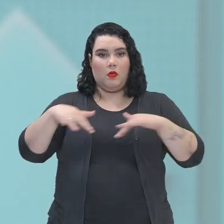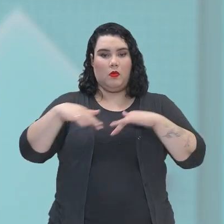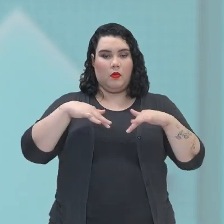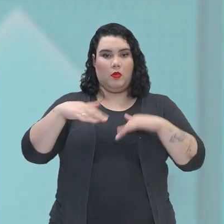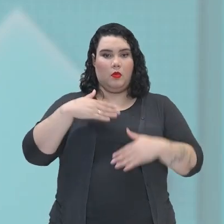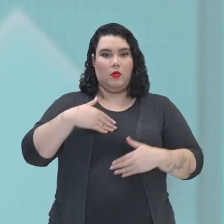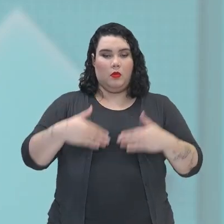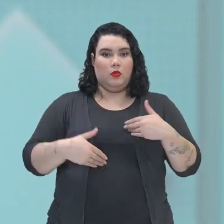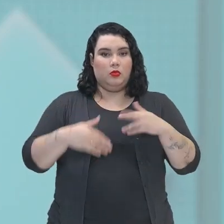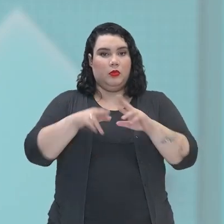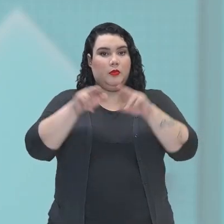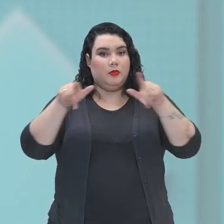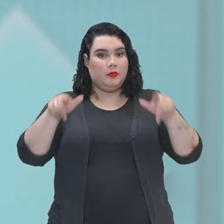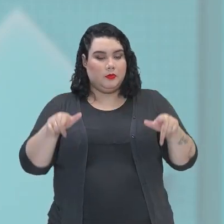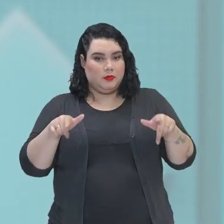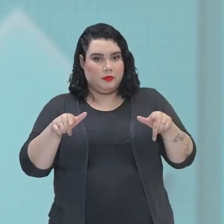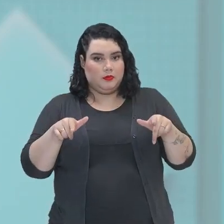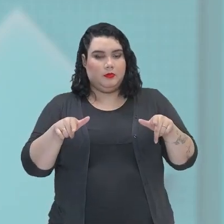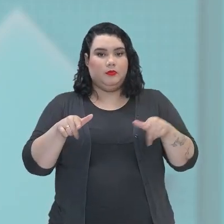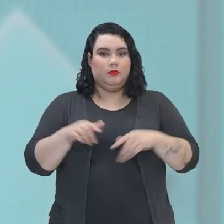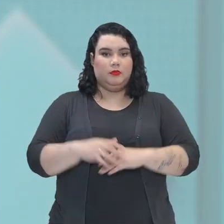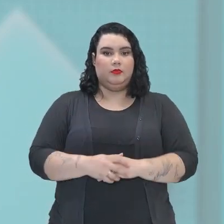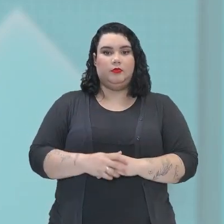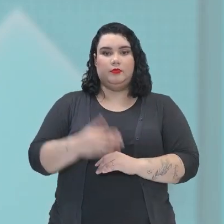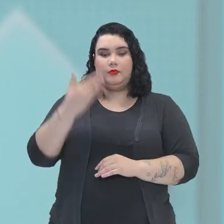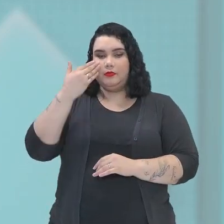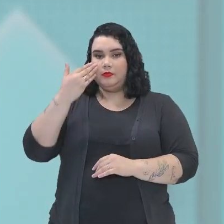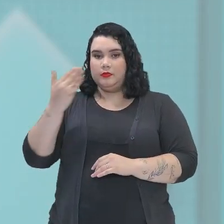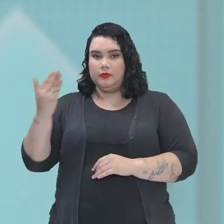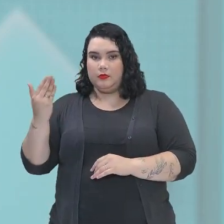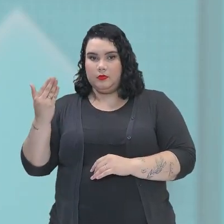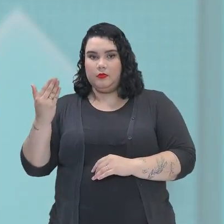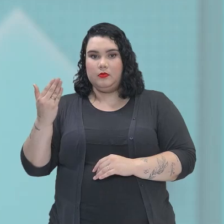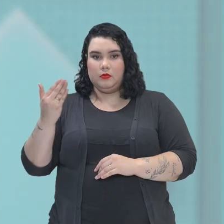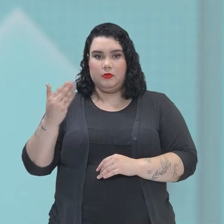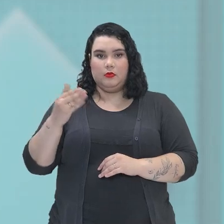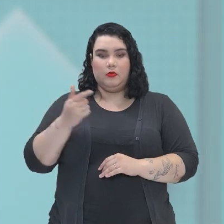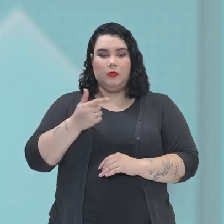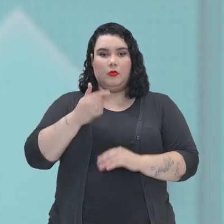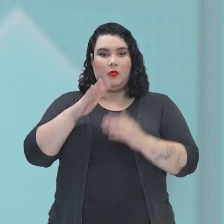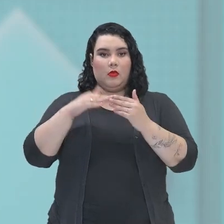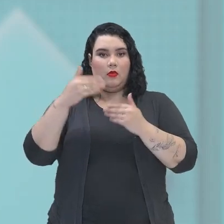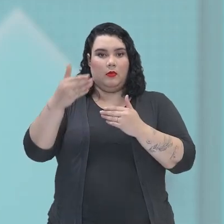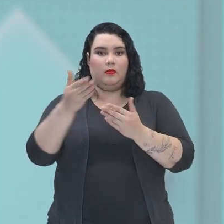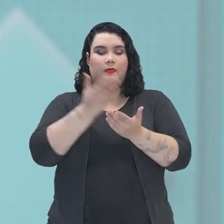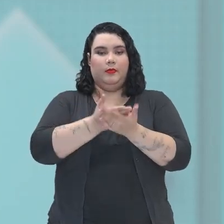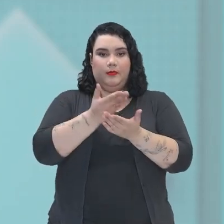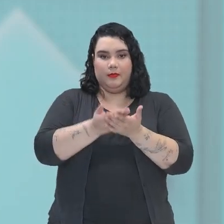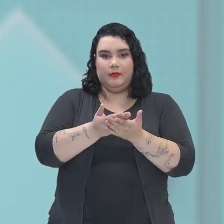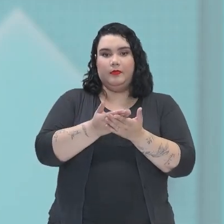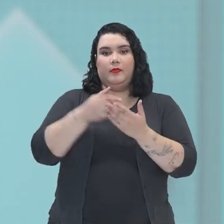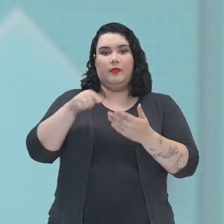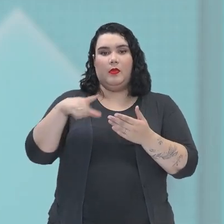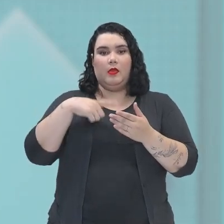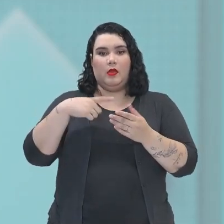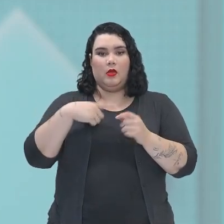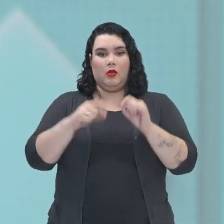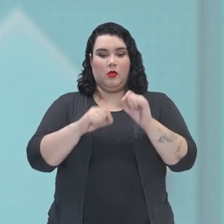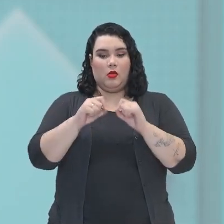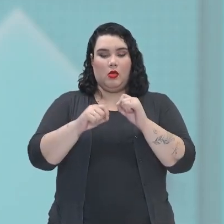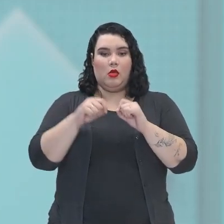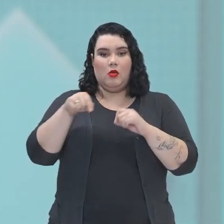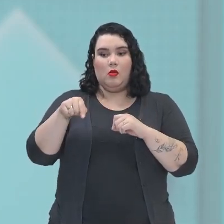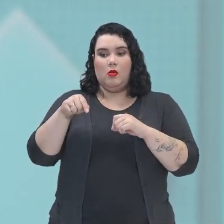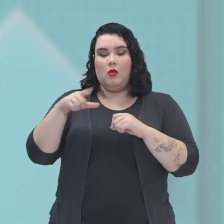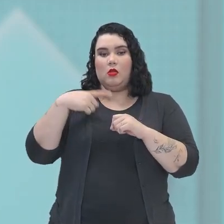do tênis de quadra. No tênis de quadra, como a gente vai ver em outra aula, o saque ele é feito